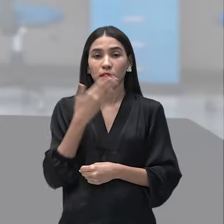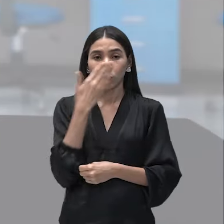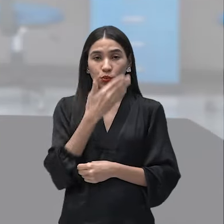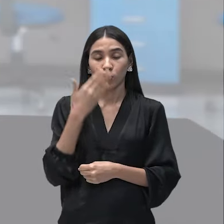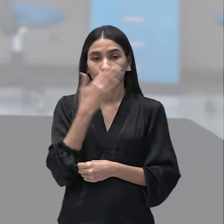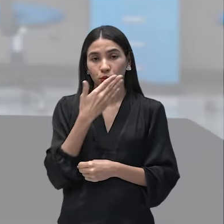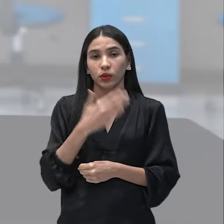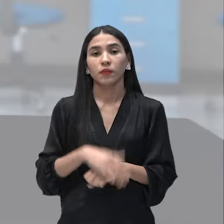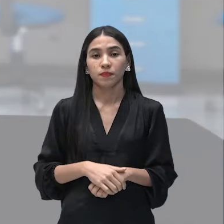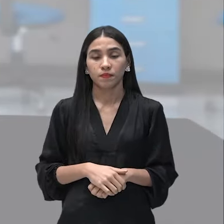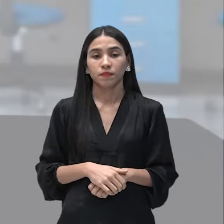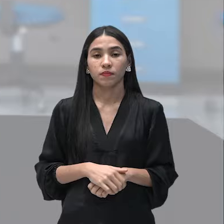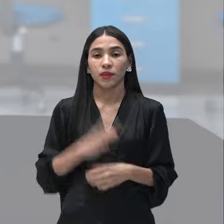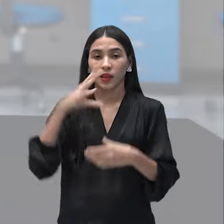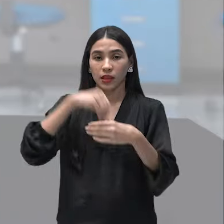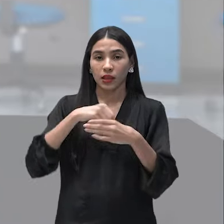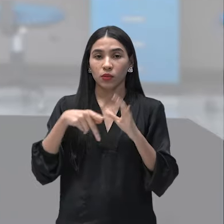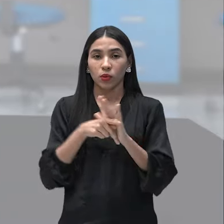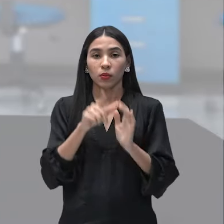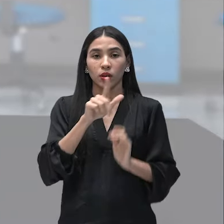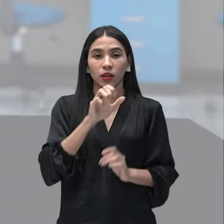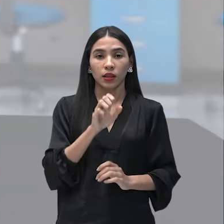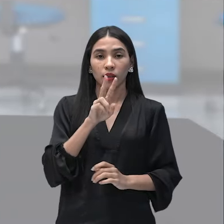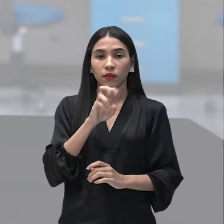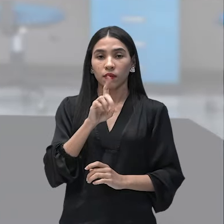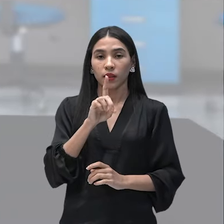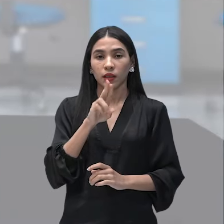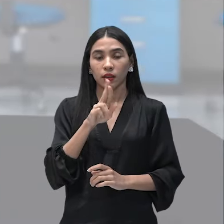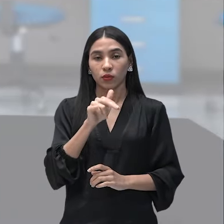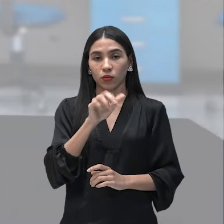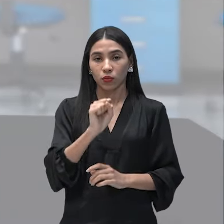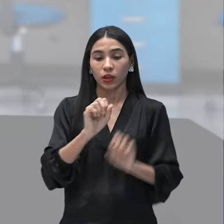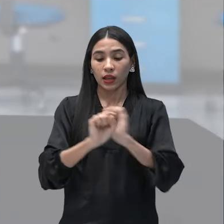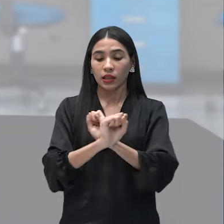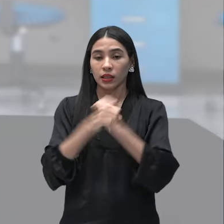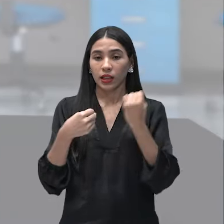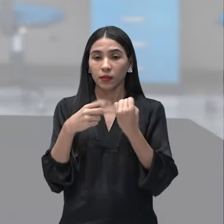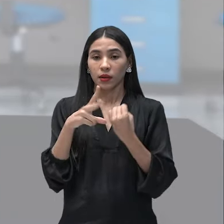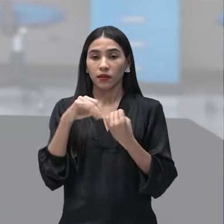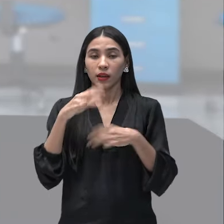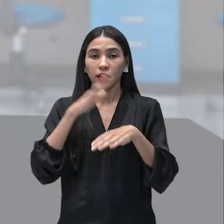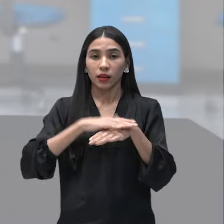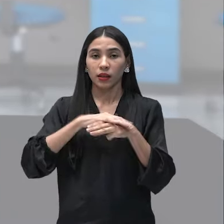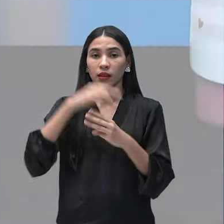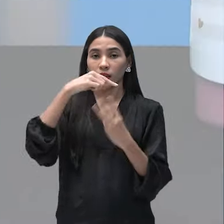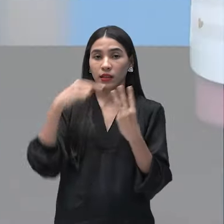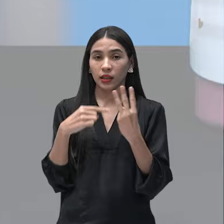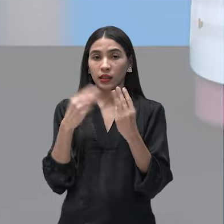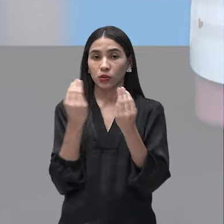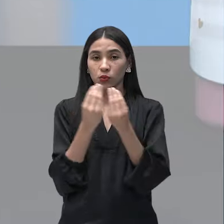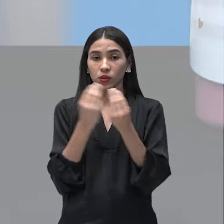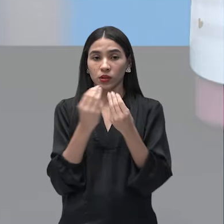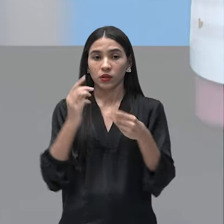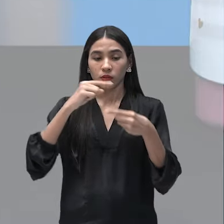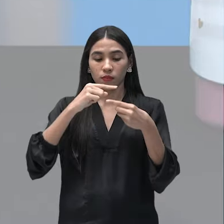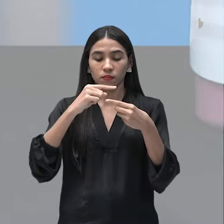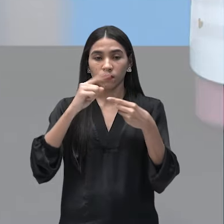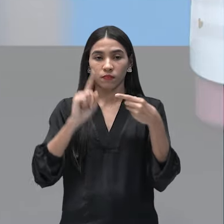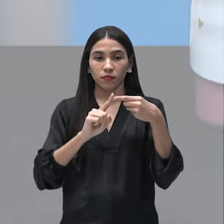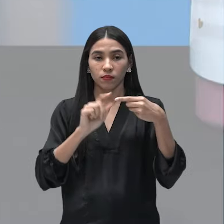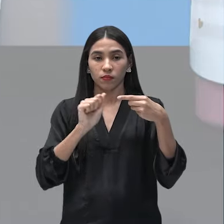do açúcar feita pelas leveduras. Nessa quebra, ela vai produzir três substâncias. Ela vai produzir